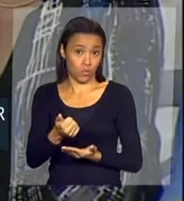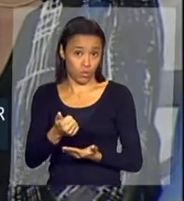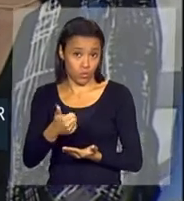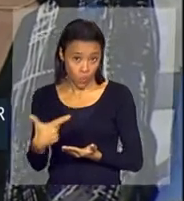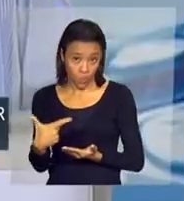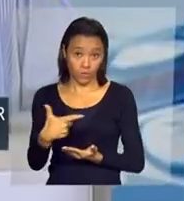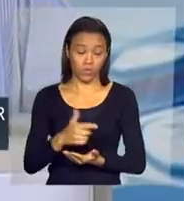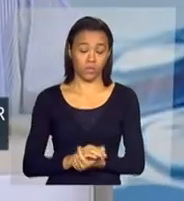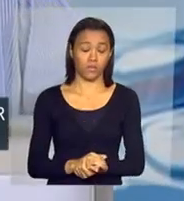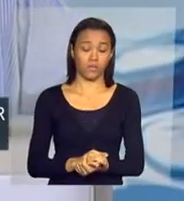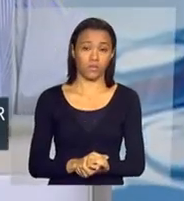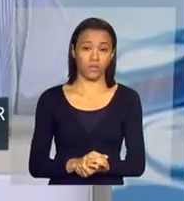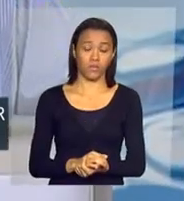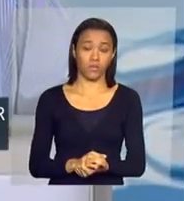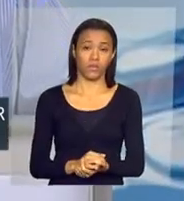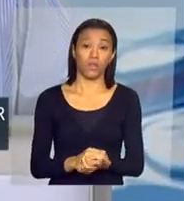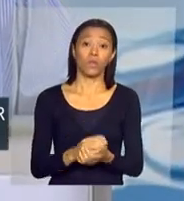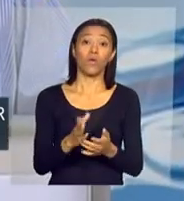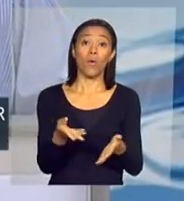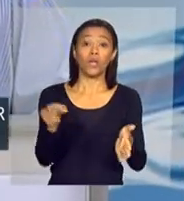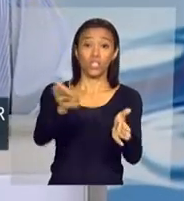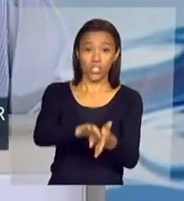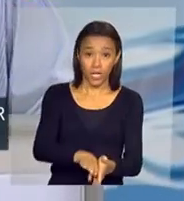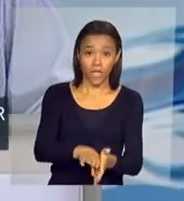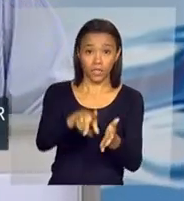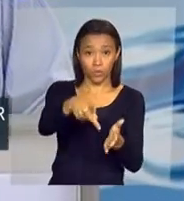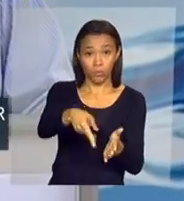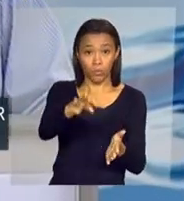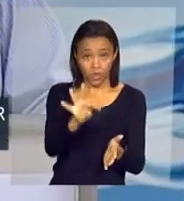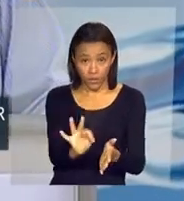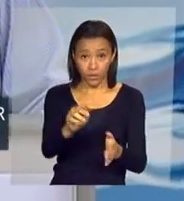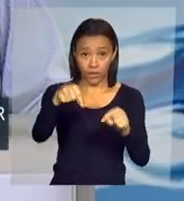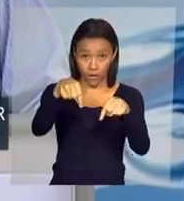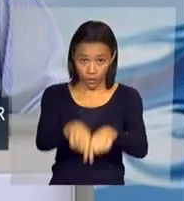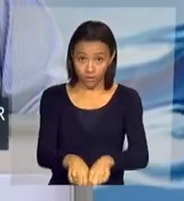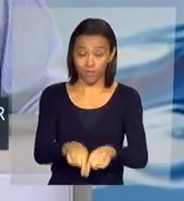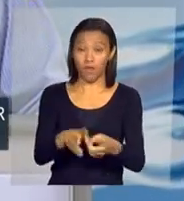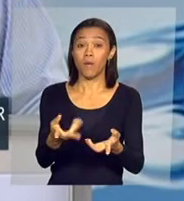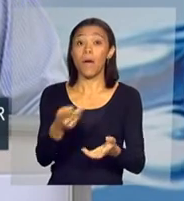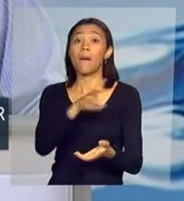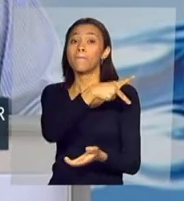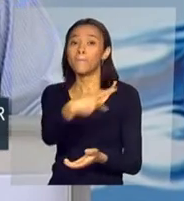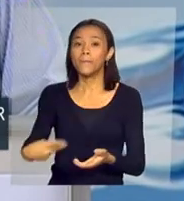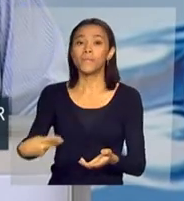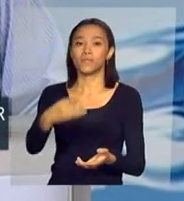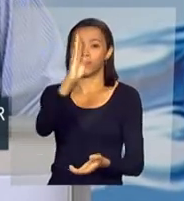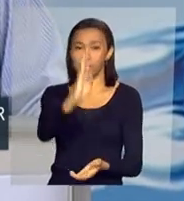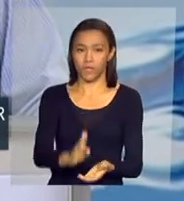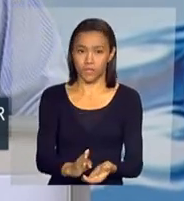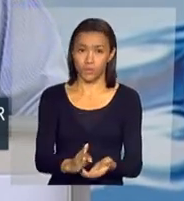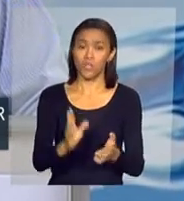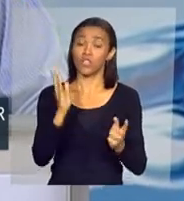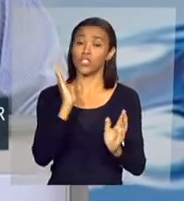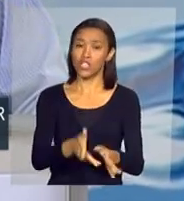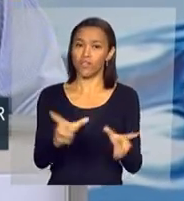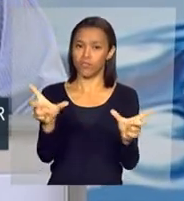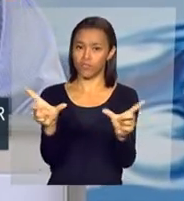2002, com a chegada do PT à presidência da República, que vem